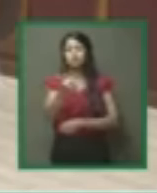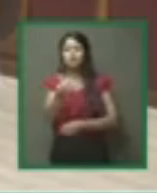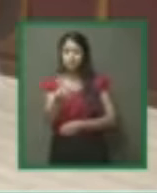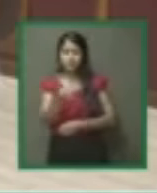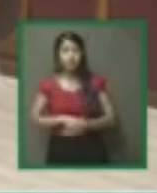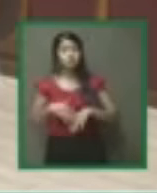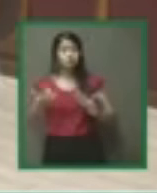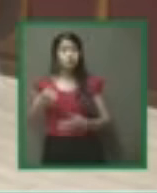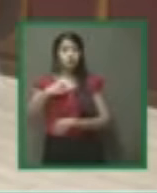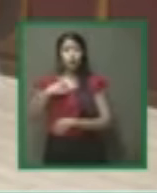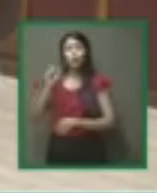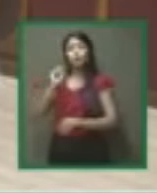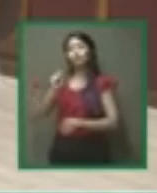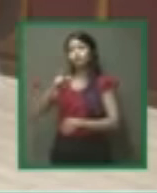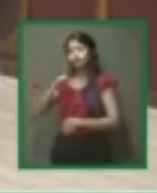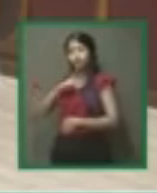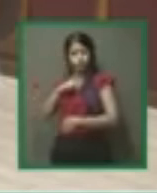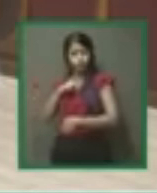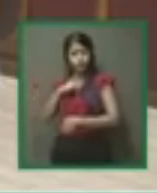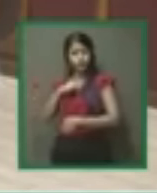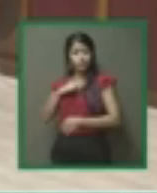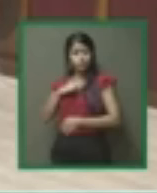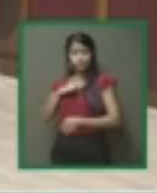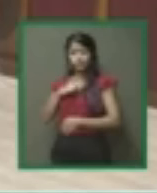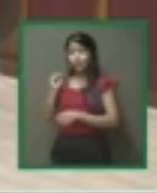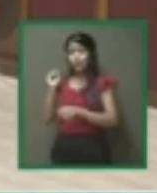2016. E aí eu aluguei esse apartamento lá,